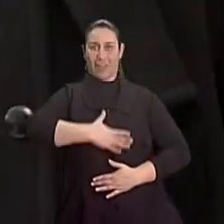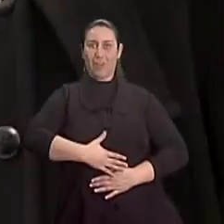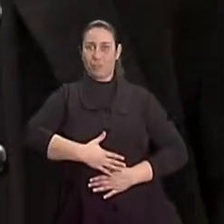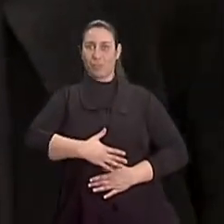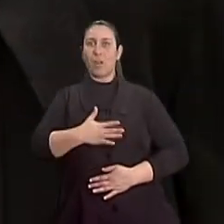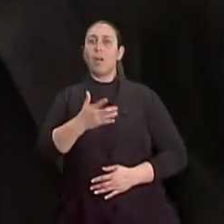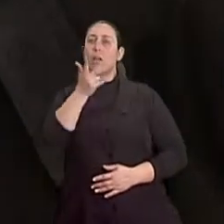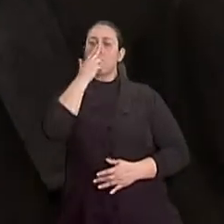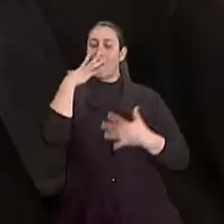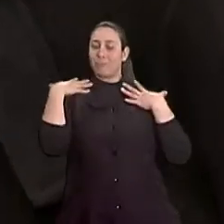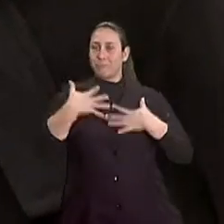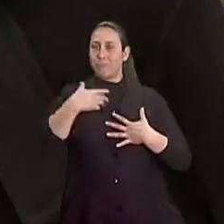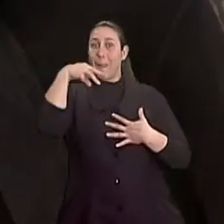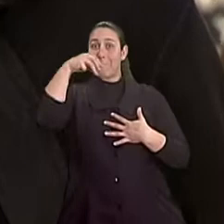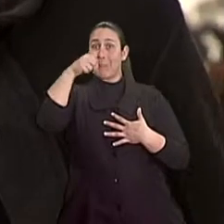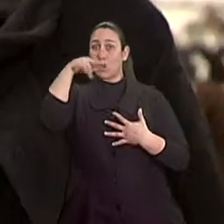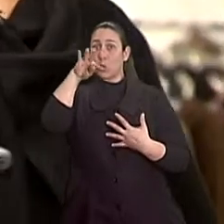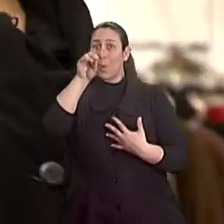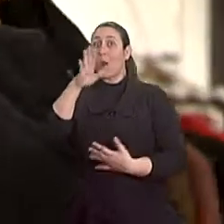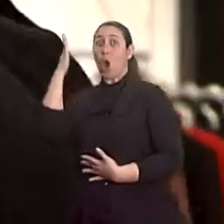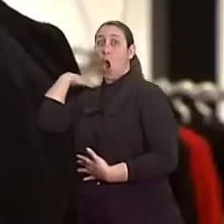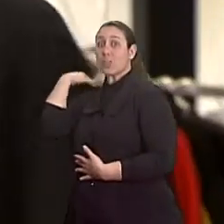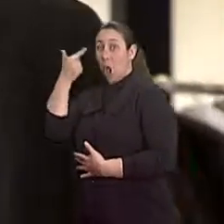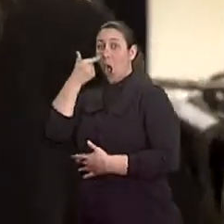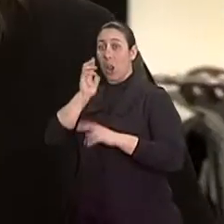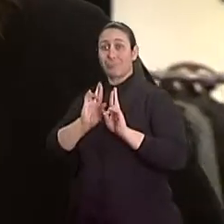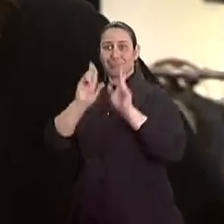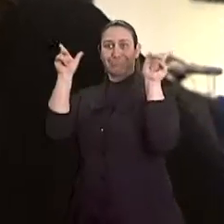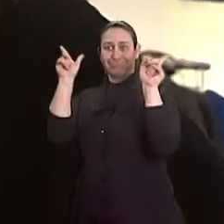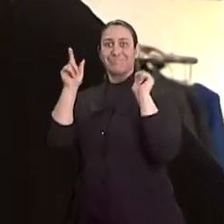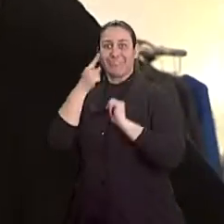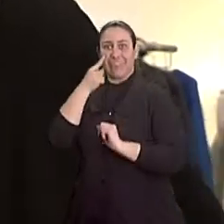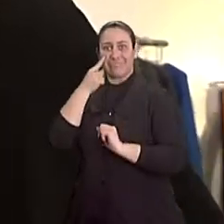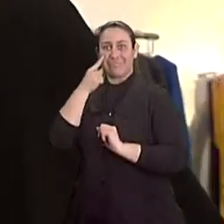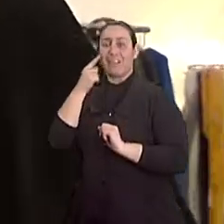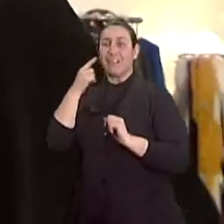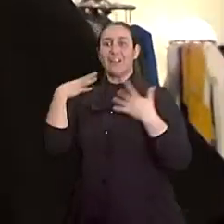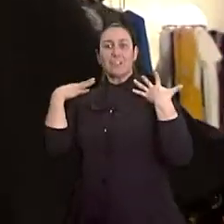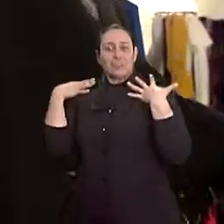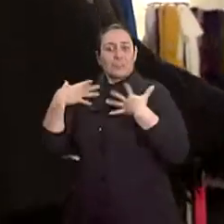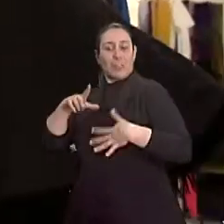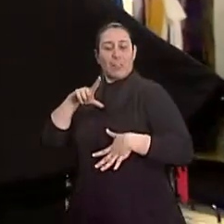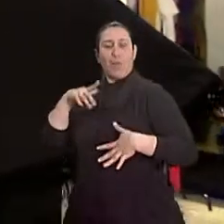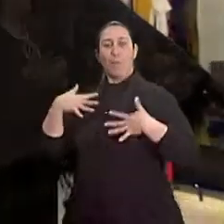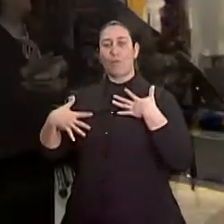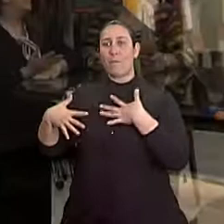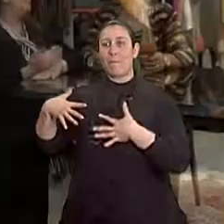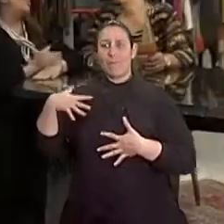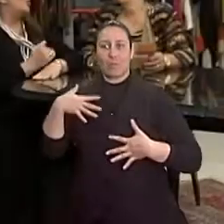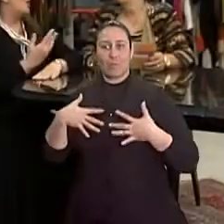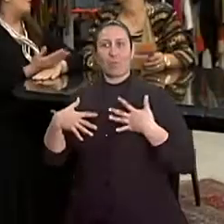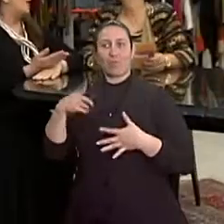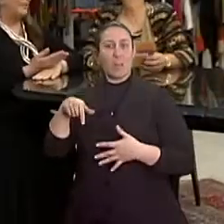um mantô, mas quando ele vira de trás, ele tem toda uma pelerine, né? Ele tem todo um movimento. Porque uma mulher de 50 é